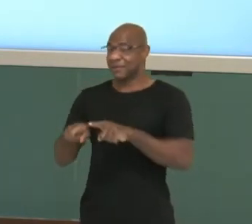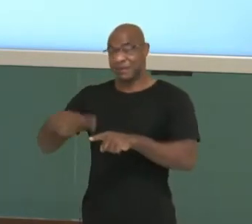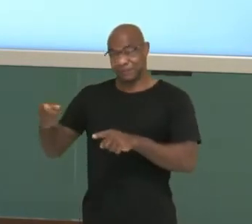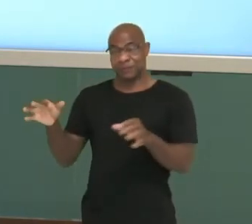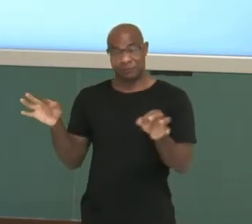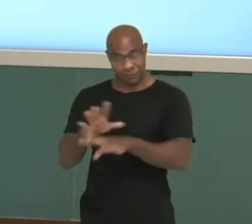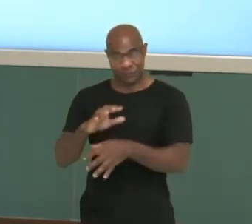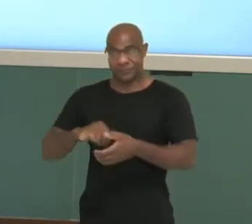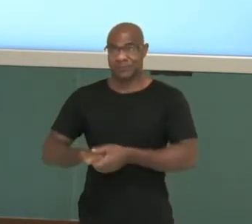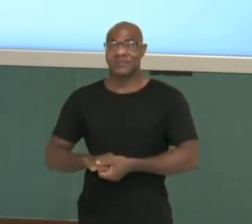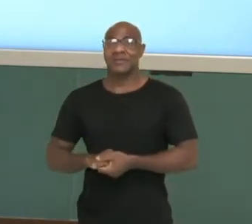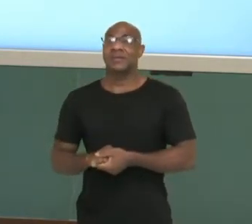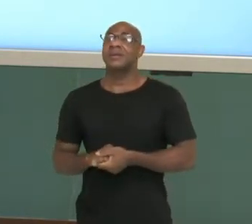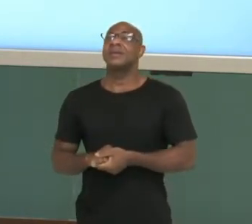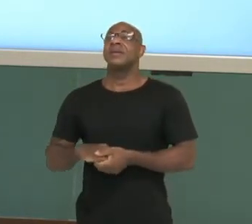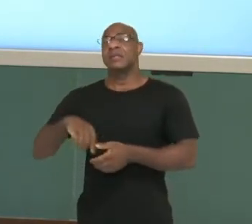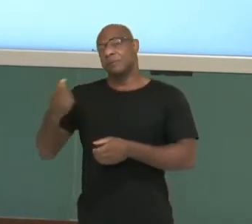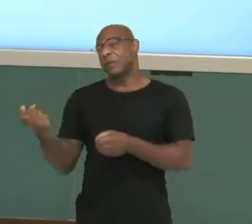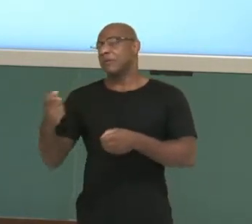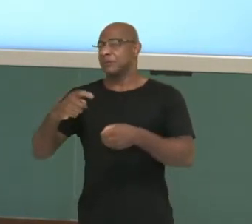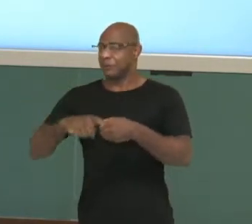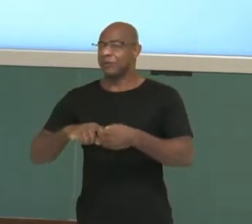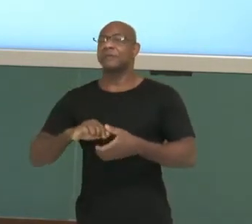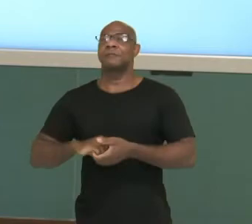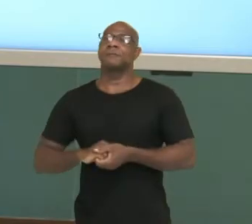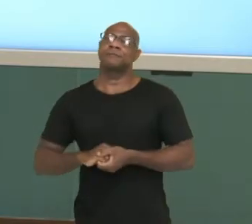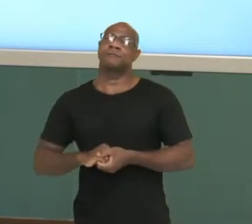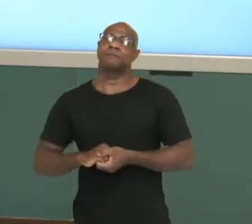seu professor. Então vamos lá, agora é com você.